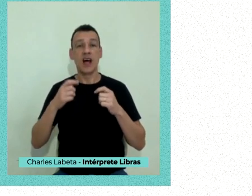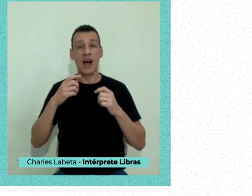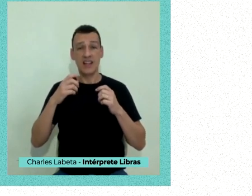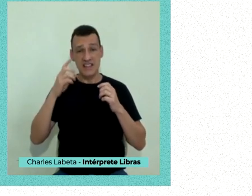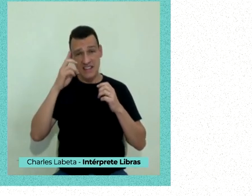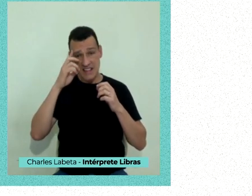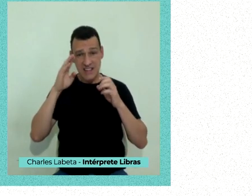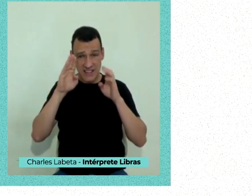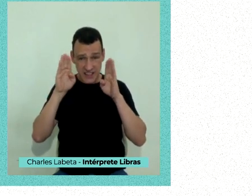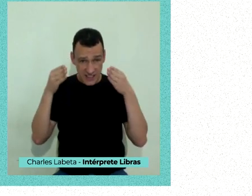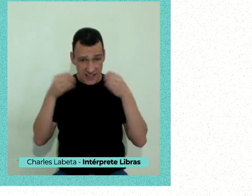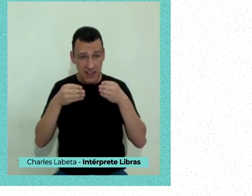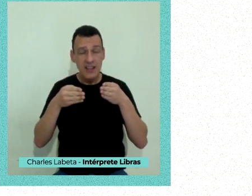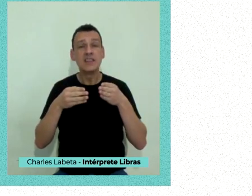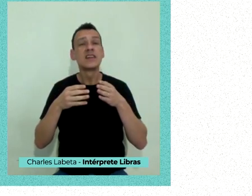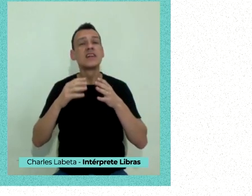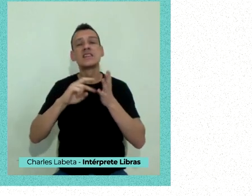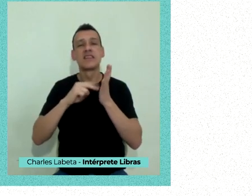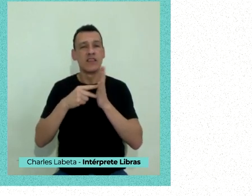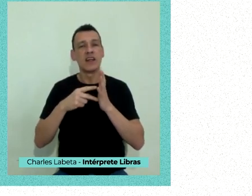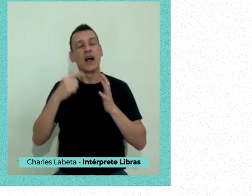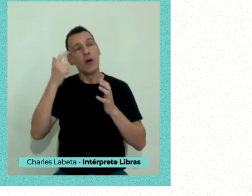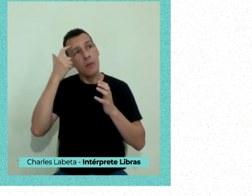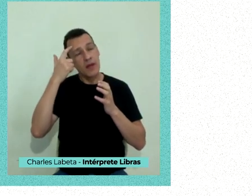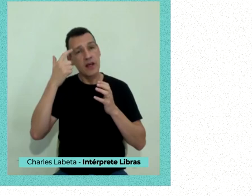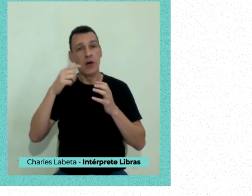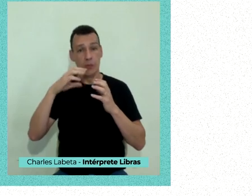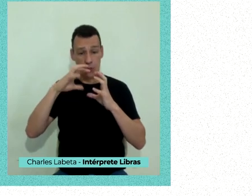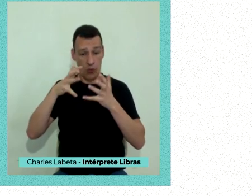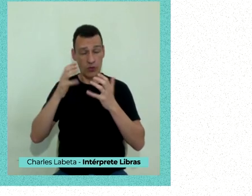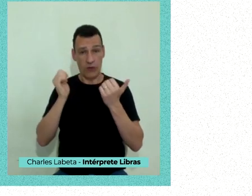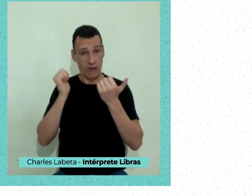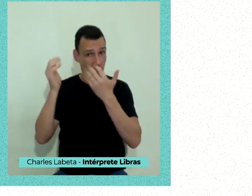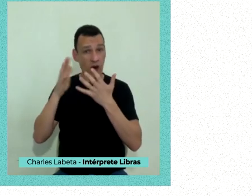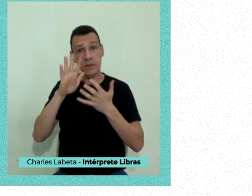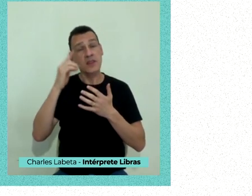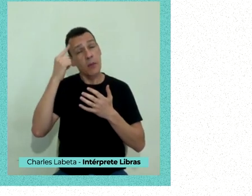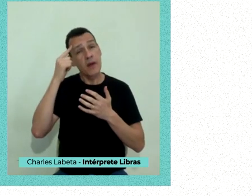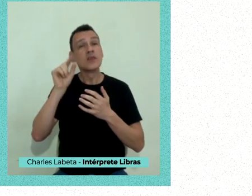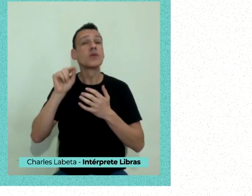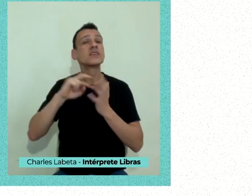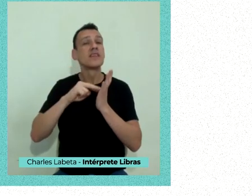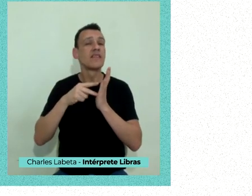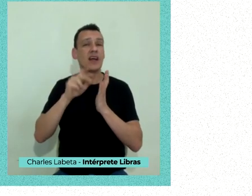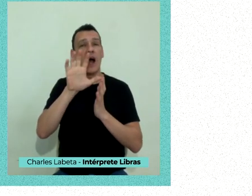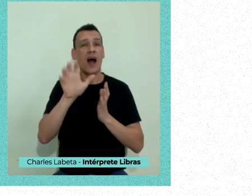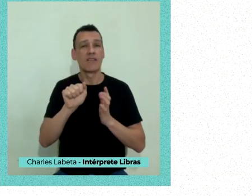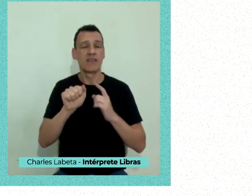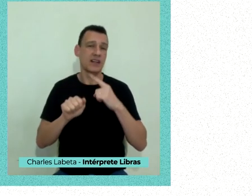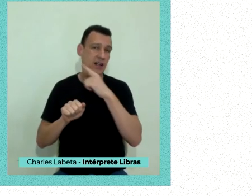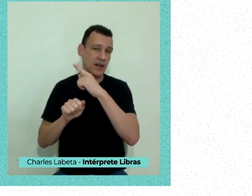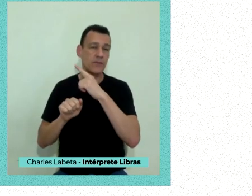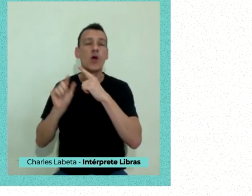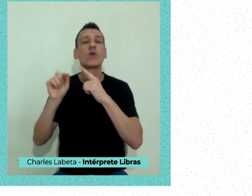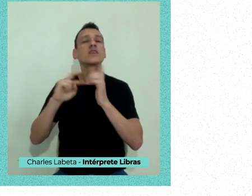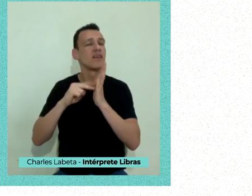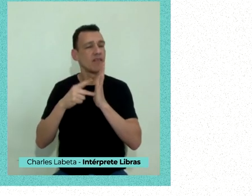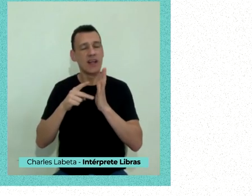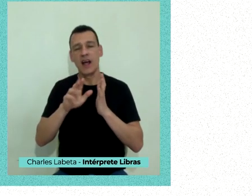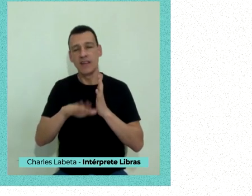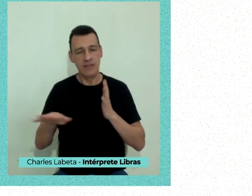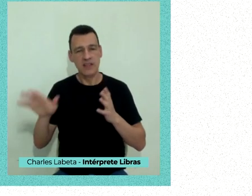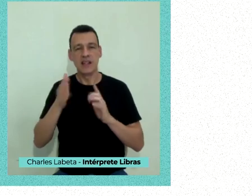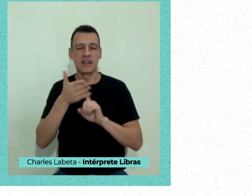mundo a partir do continente africano, do que é infância, tecnologia e educação.